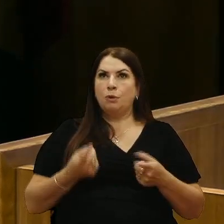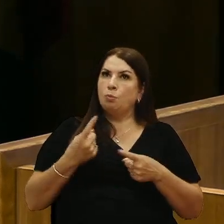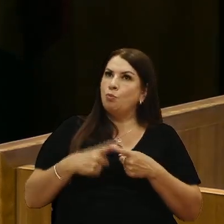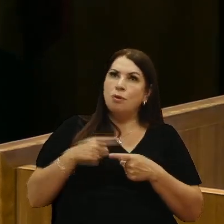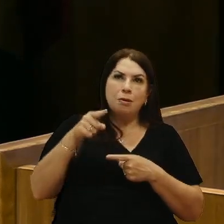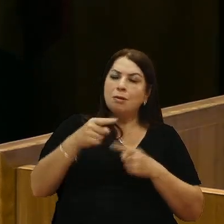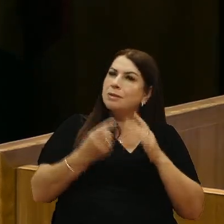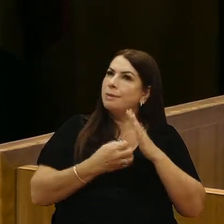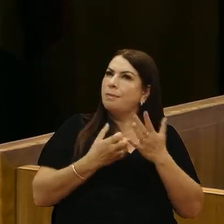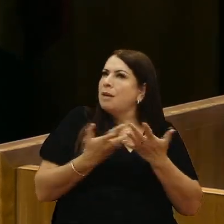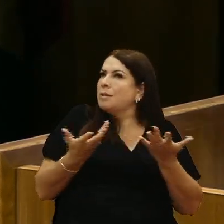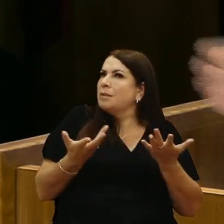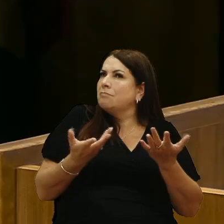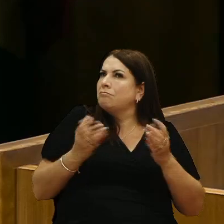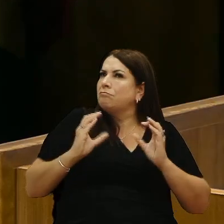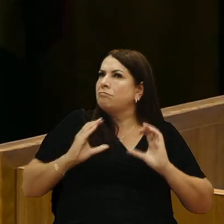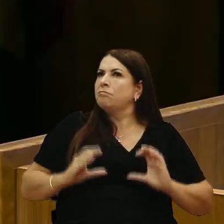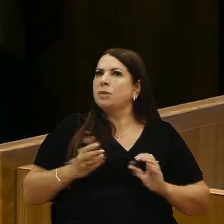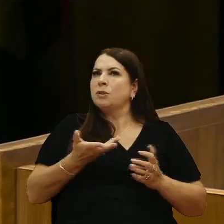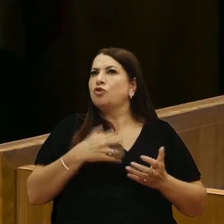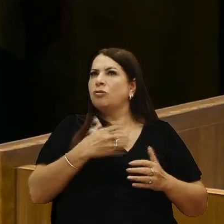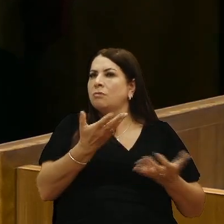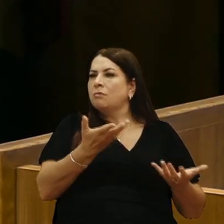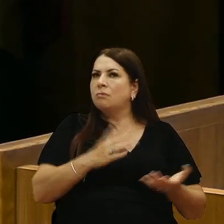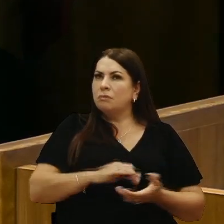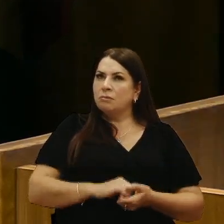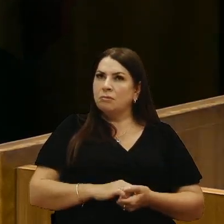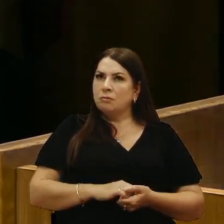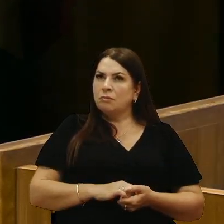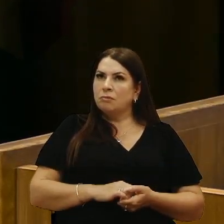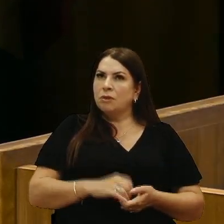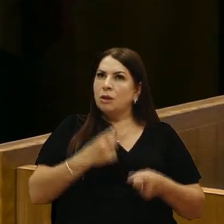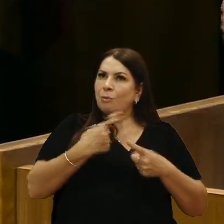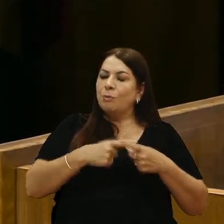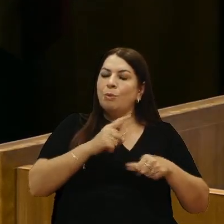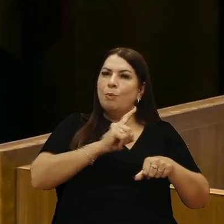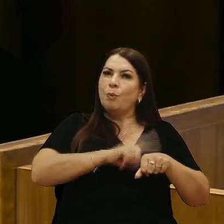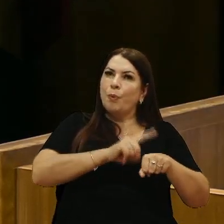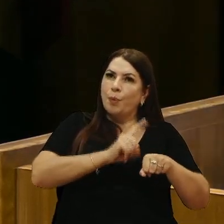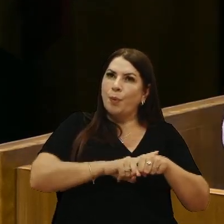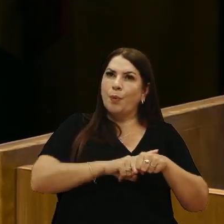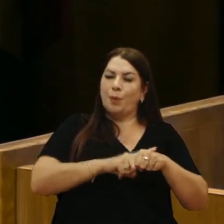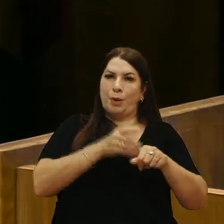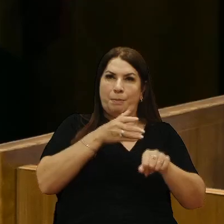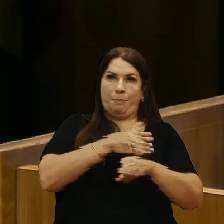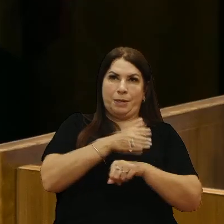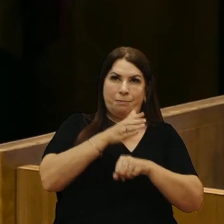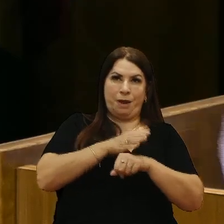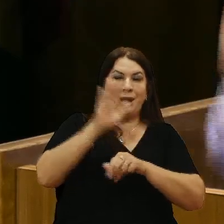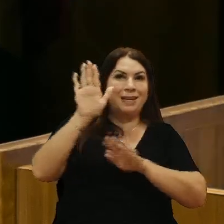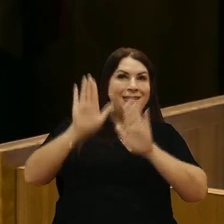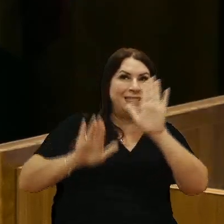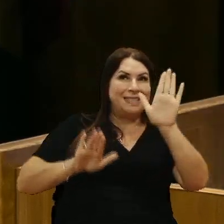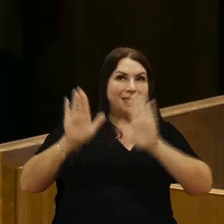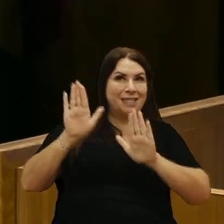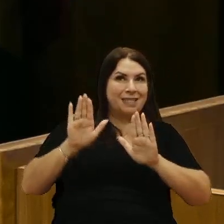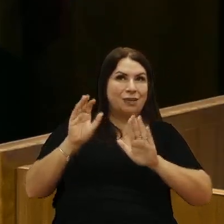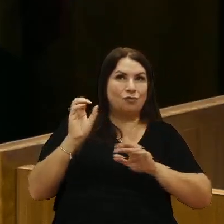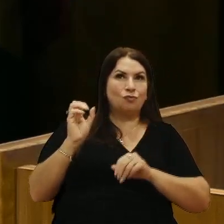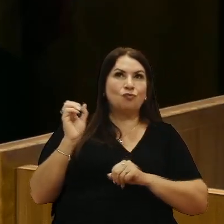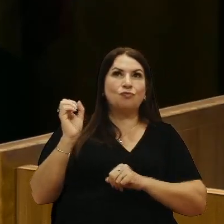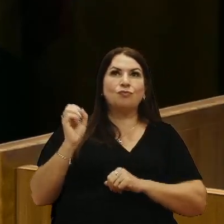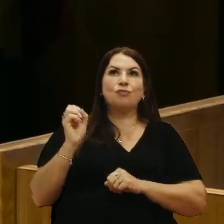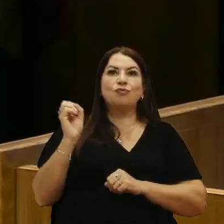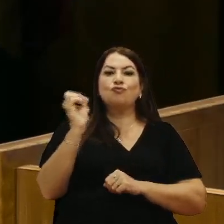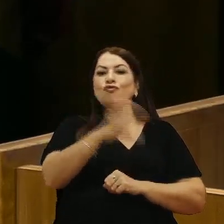essa empresa está se comportando desse jeito? Porque na hora de participar da licitação, jogou lá embaixo o